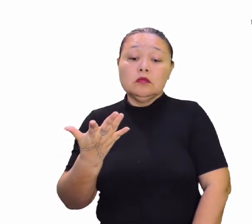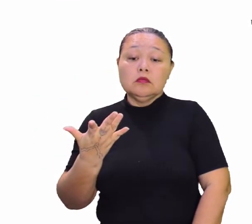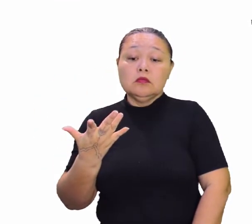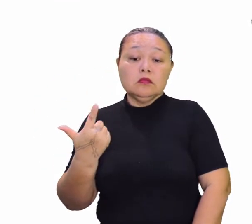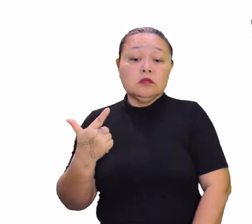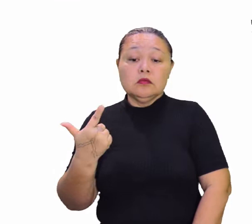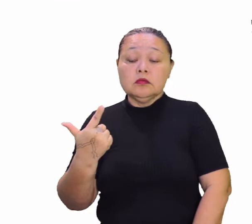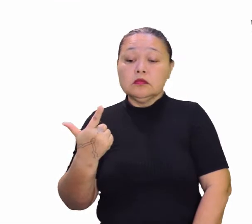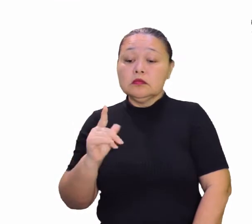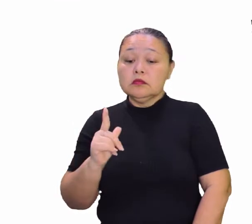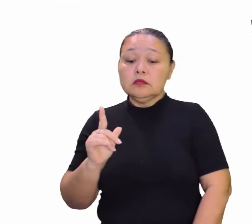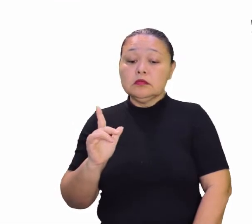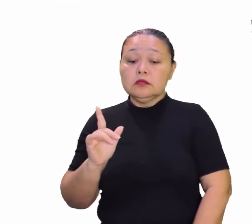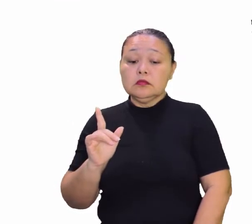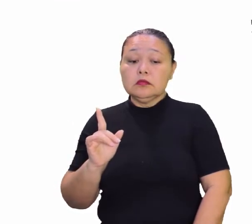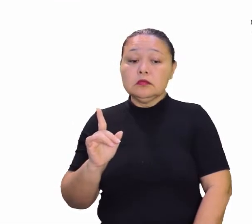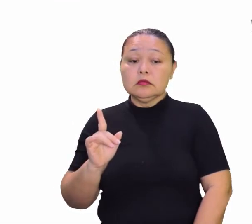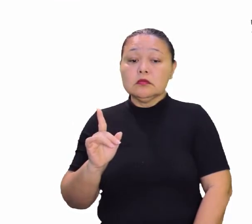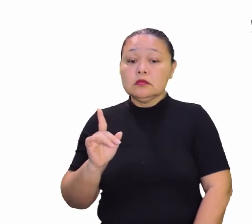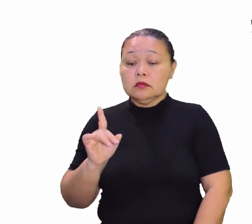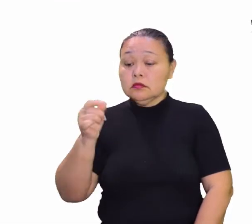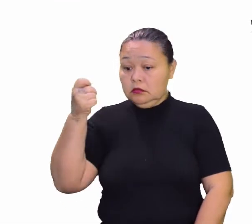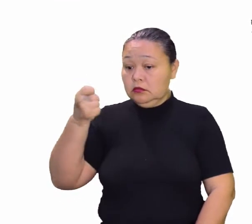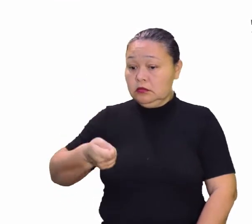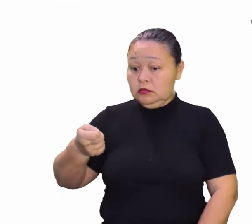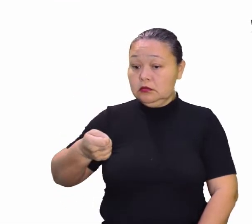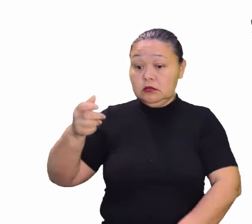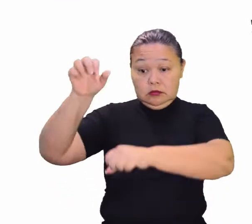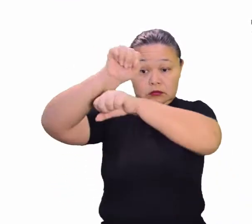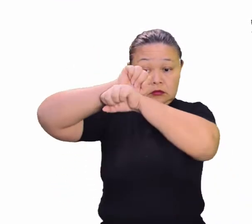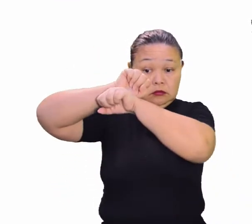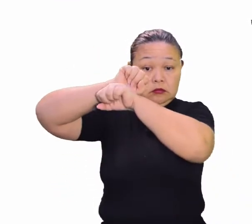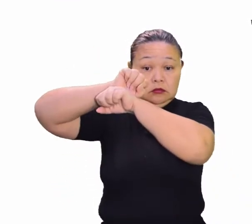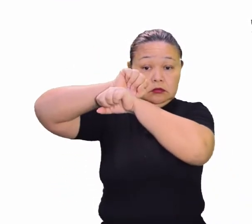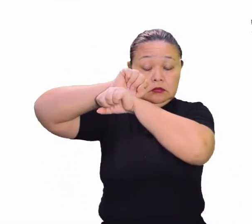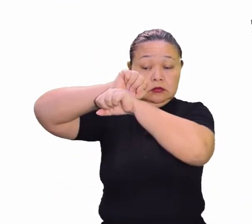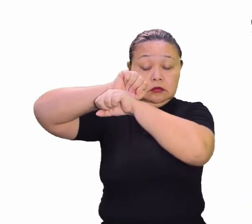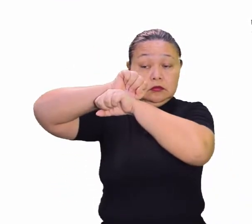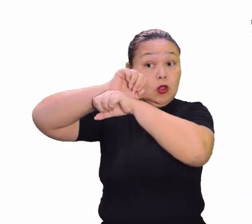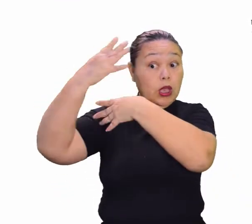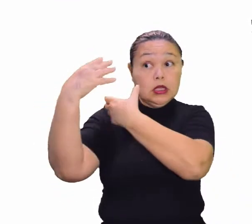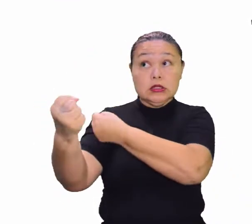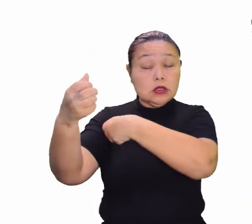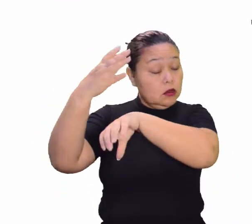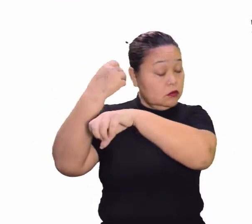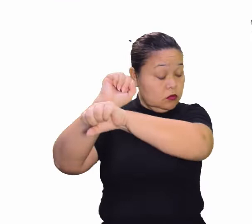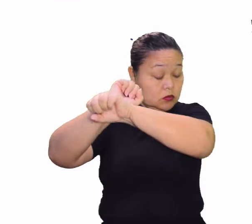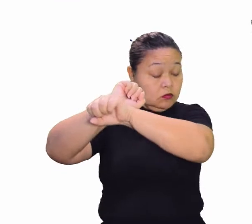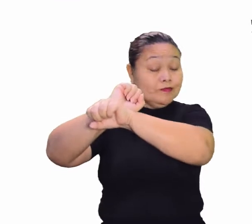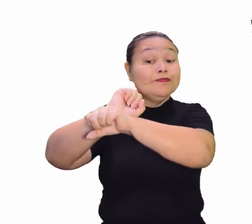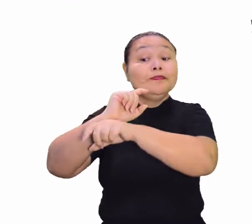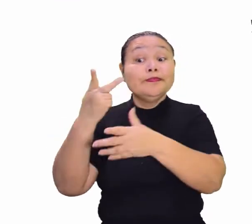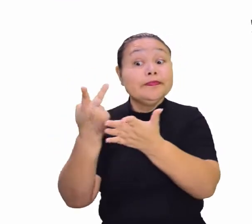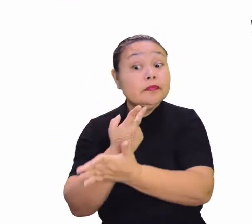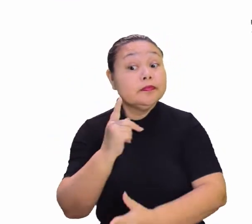se sujeitavam a essa escravização, eles